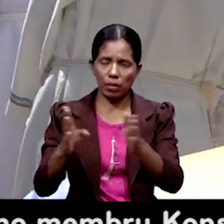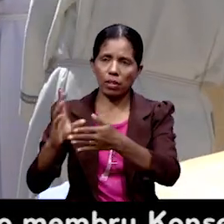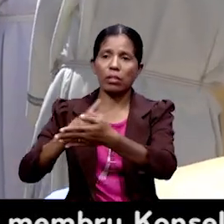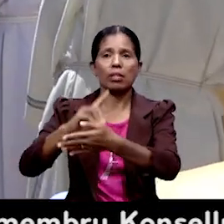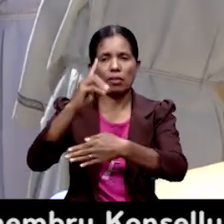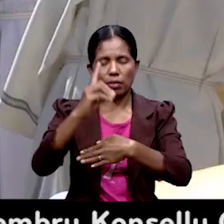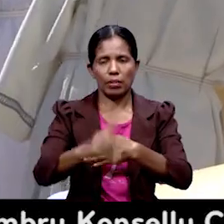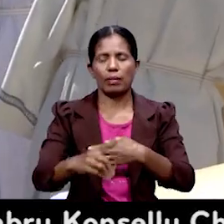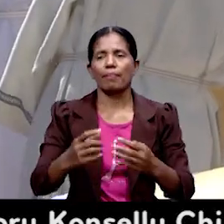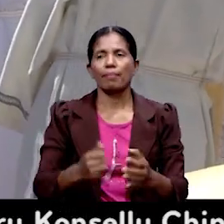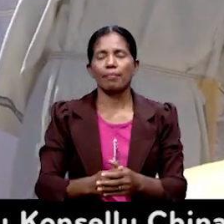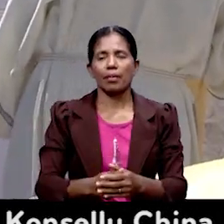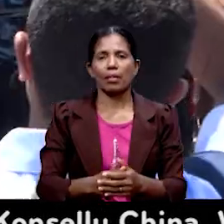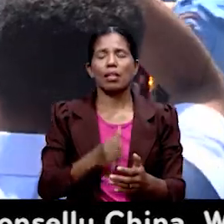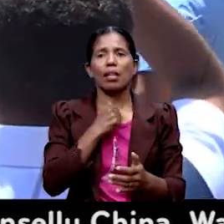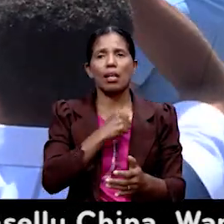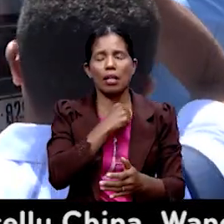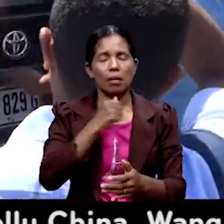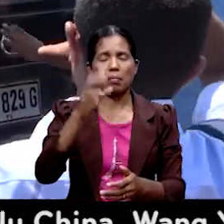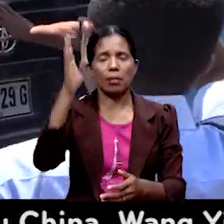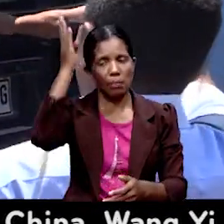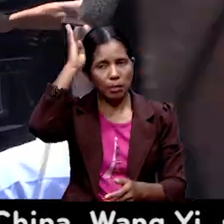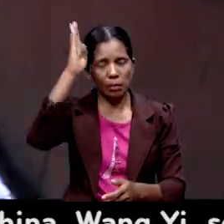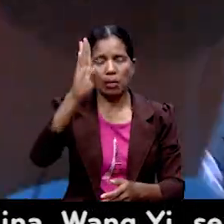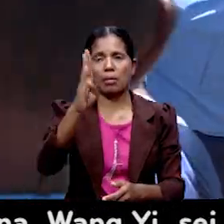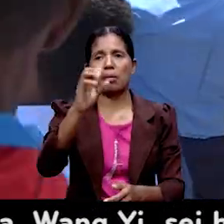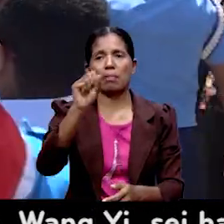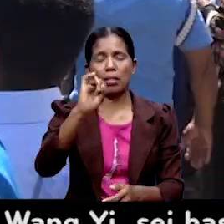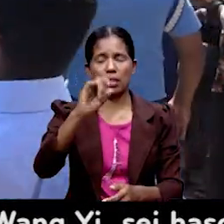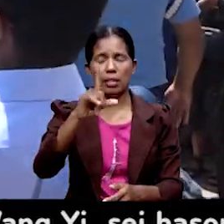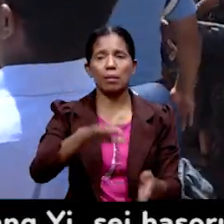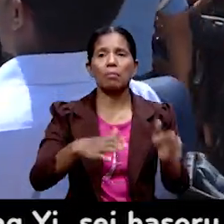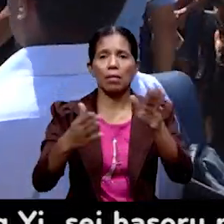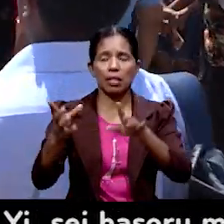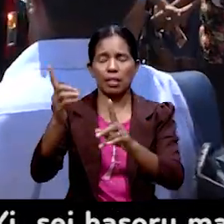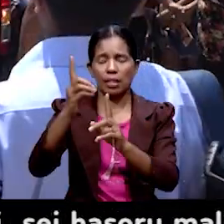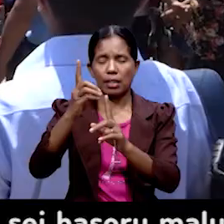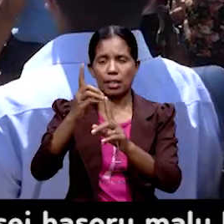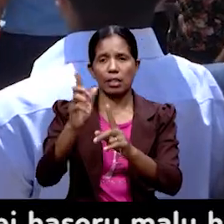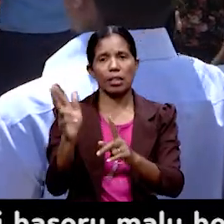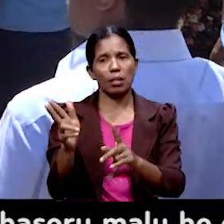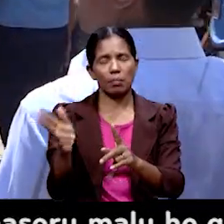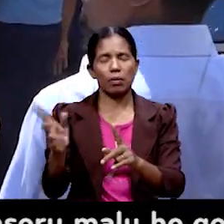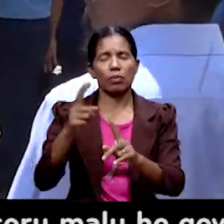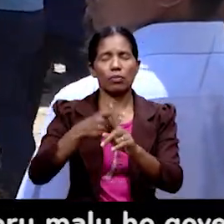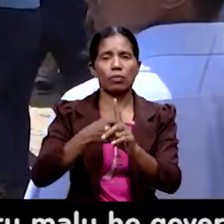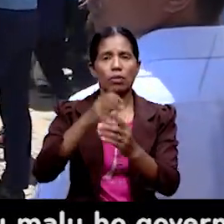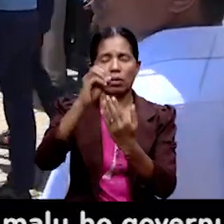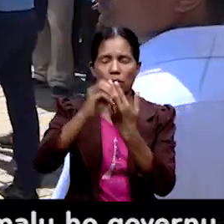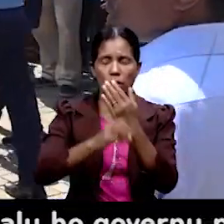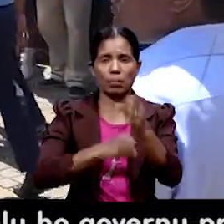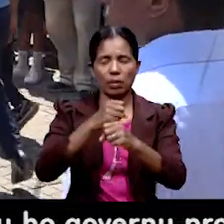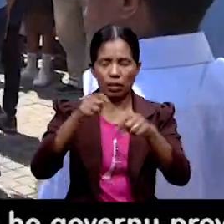desenvolvimento. Dom Basílio do Nascimento e Escoto e Loron Tolunulu Fulan Outubro Tinané e Hospital Nacional